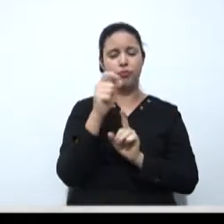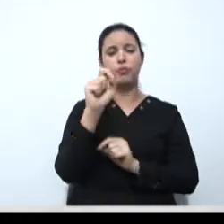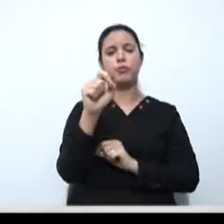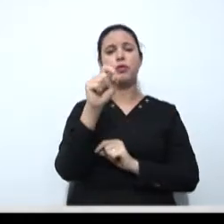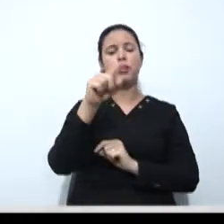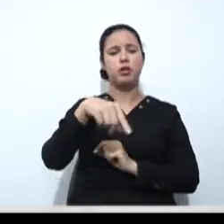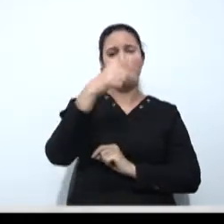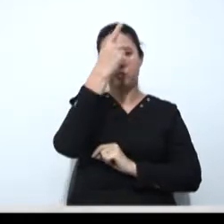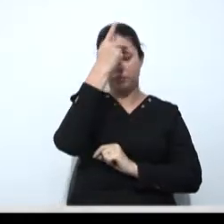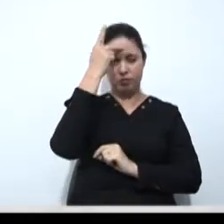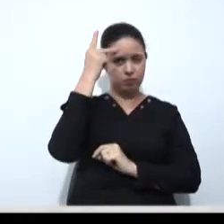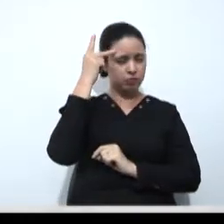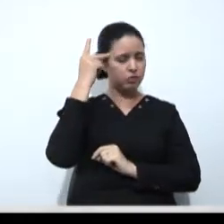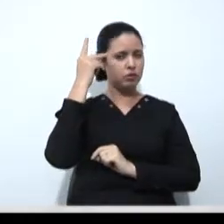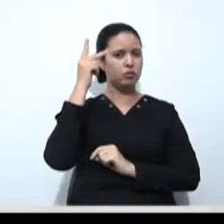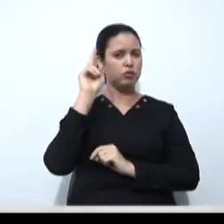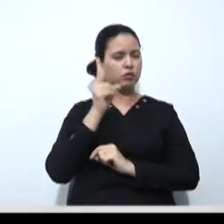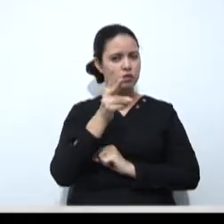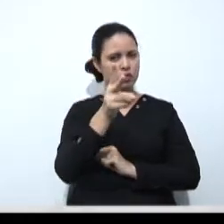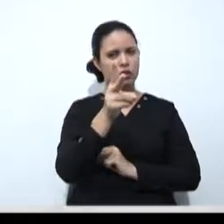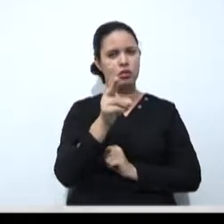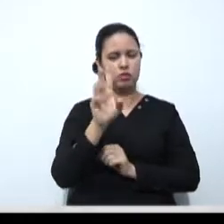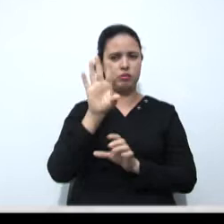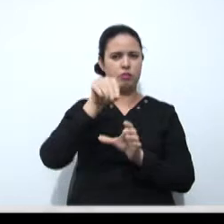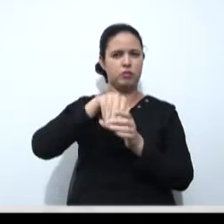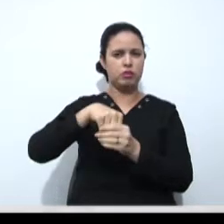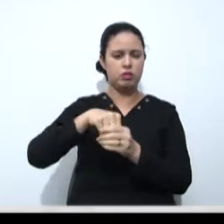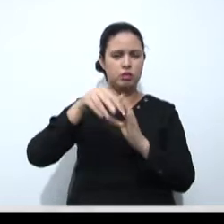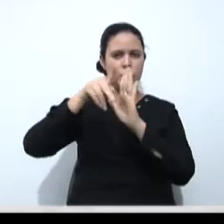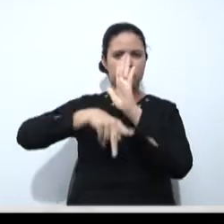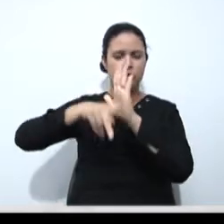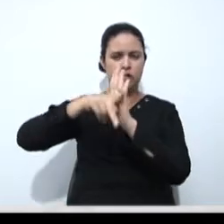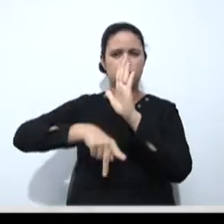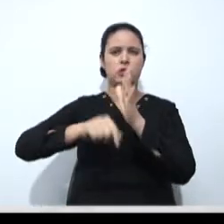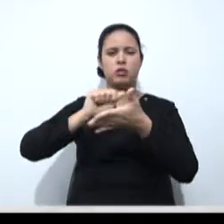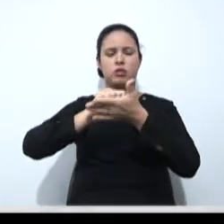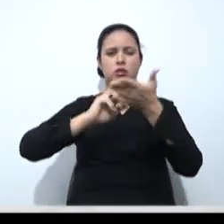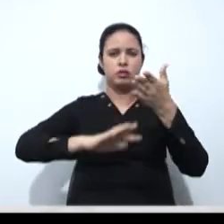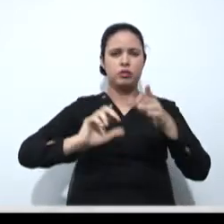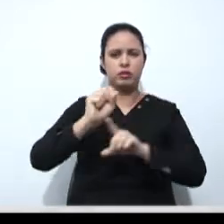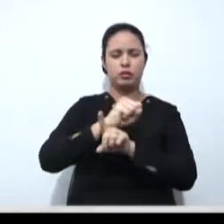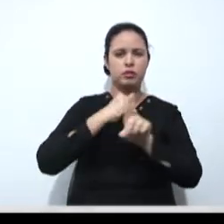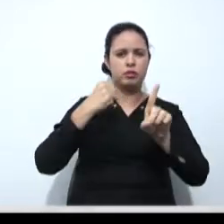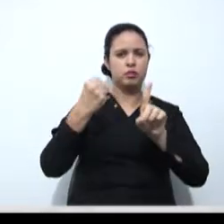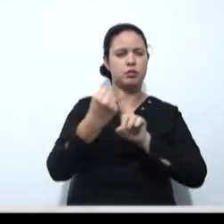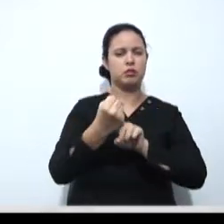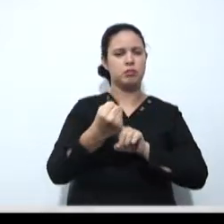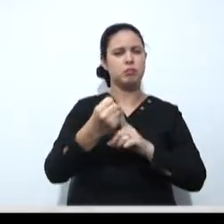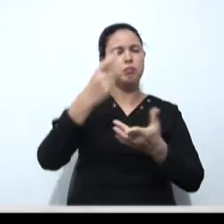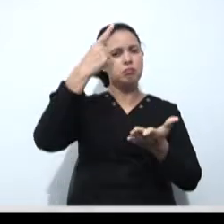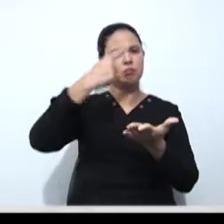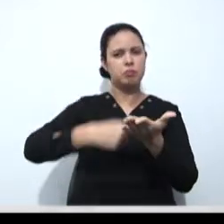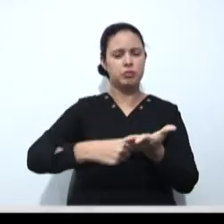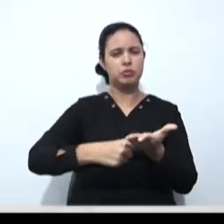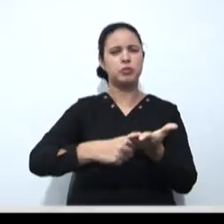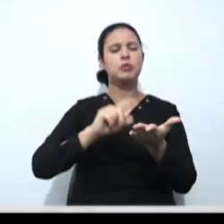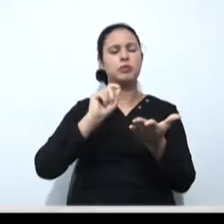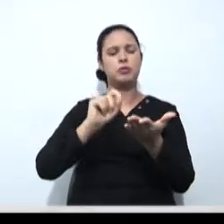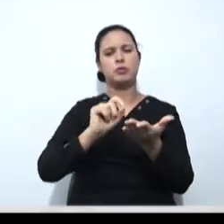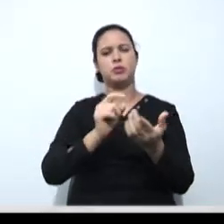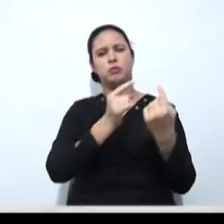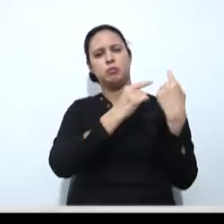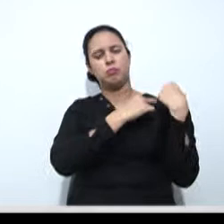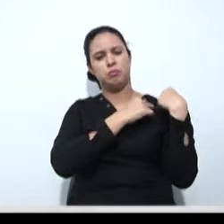participa ativamente de projetos, de atividades sociais, está comprometida com as causas